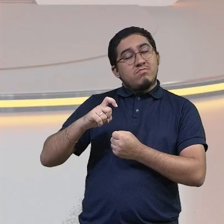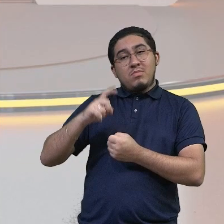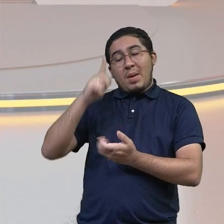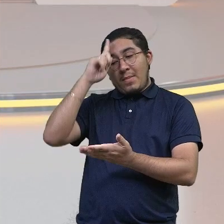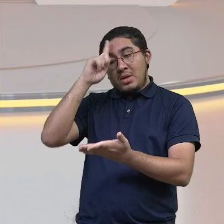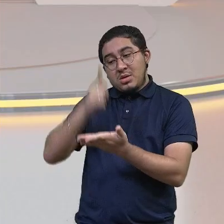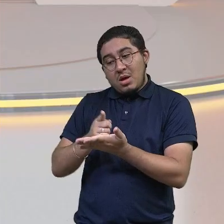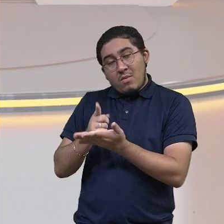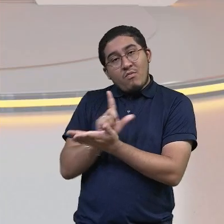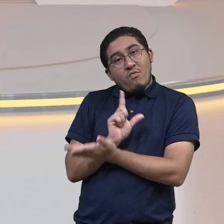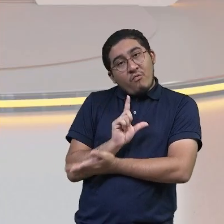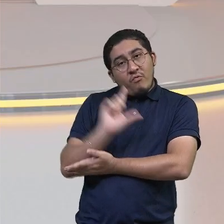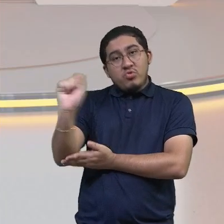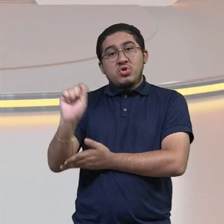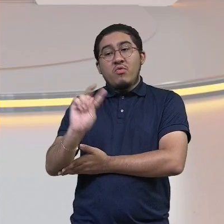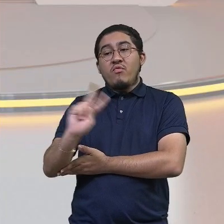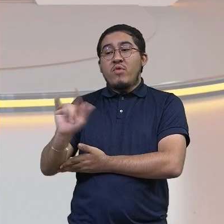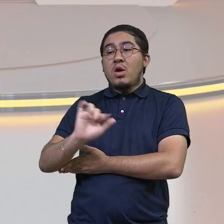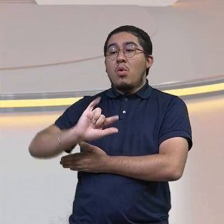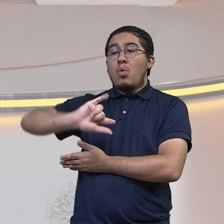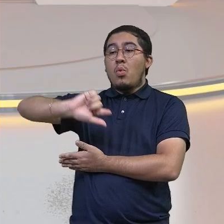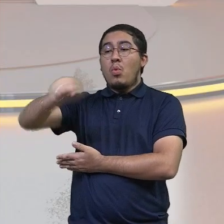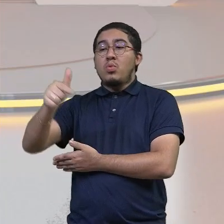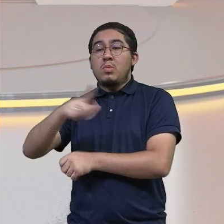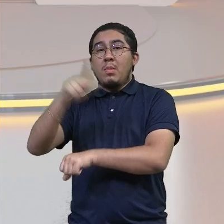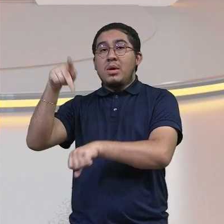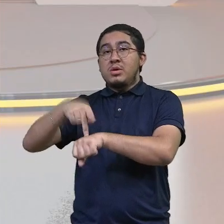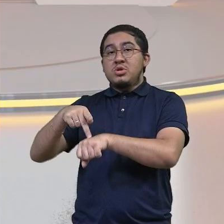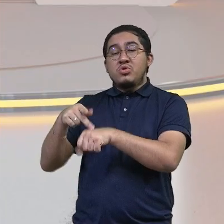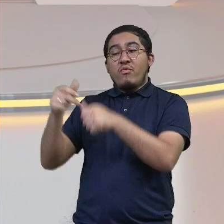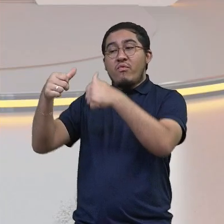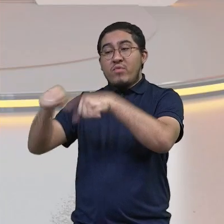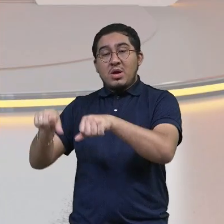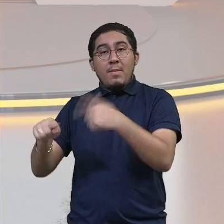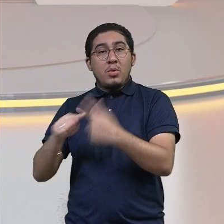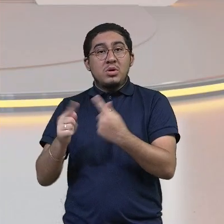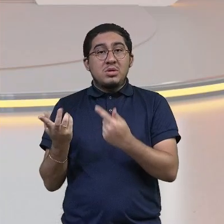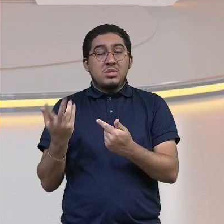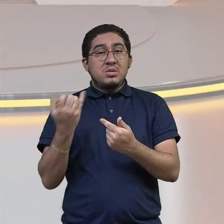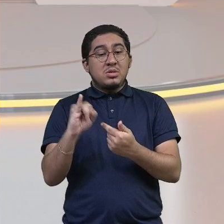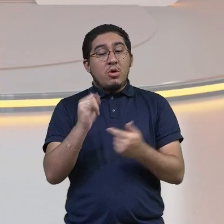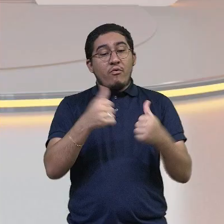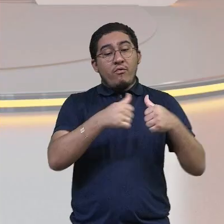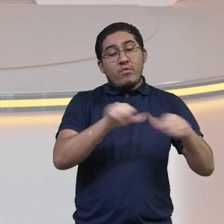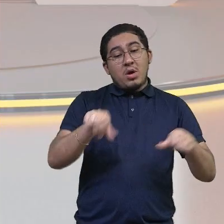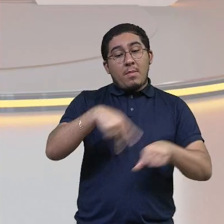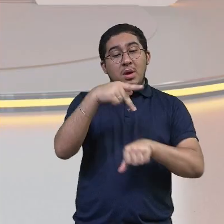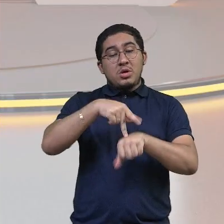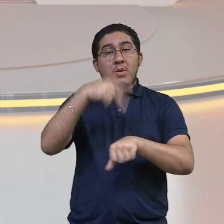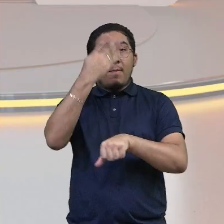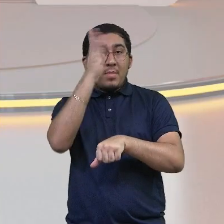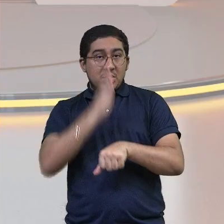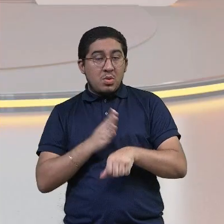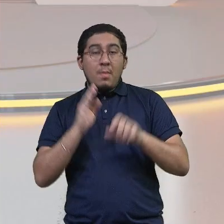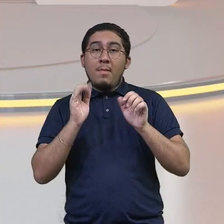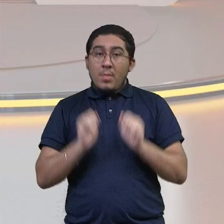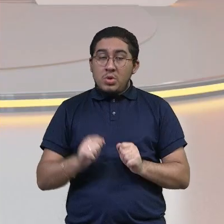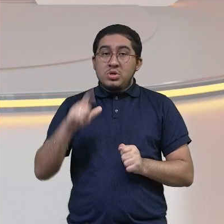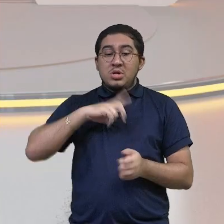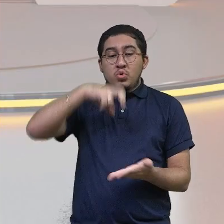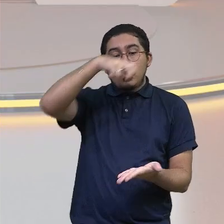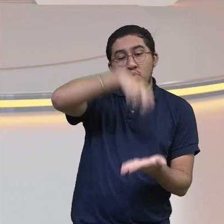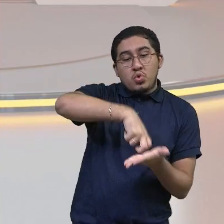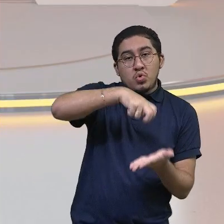outros países, foram para fora do Brasil, porque se ficassem seriam presos, poderiam ser torturados e até